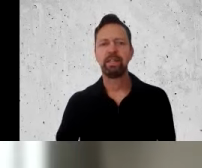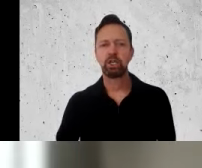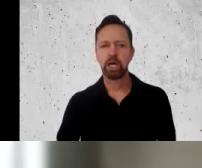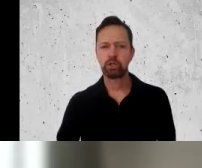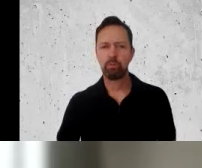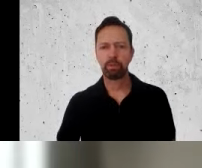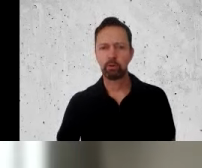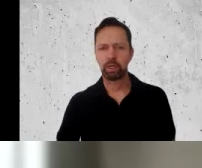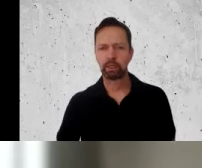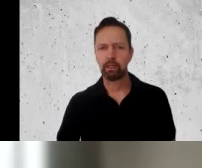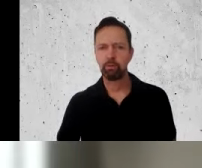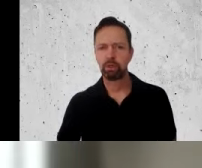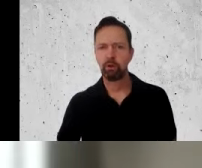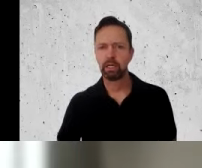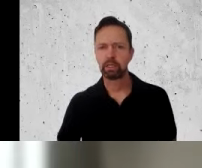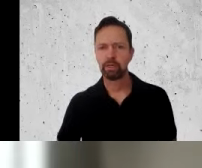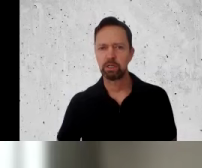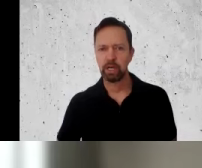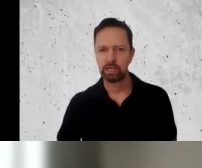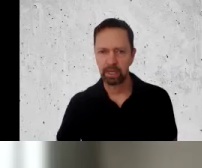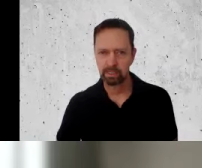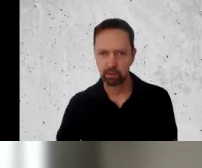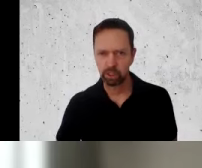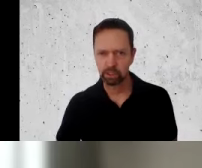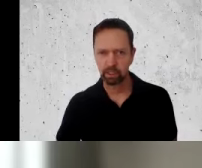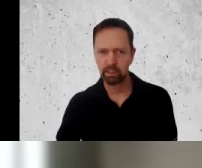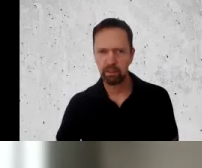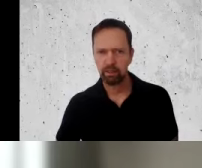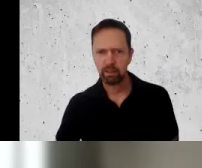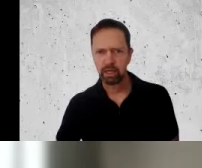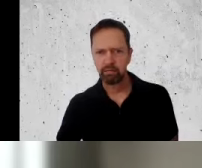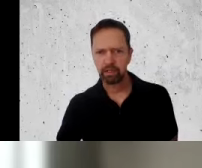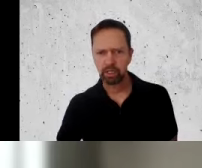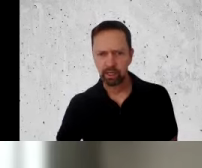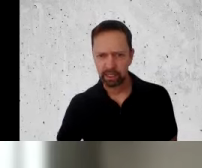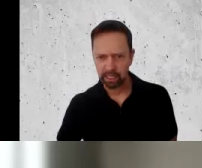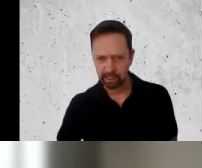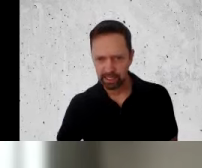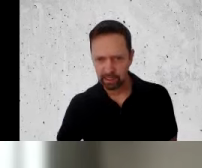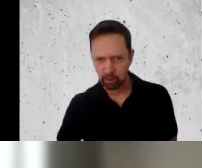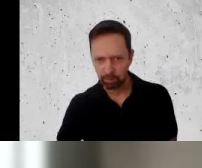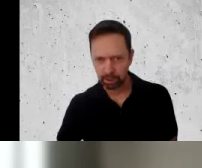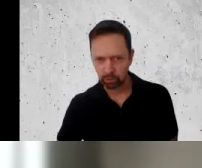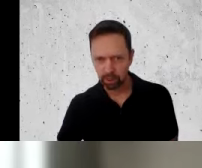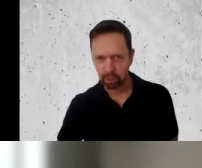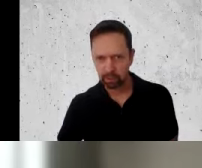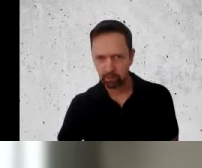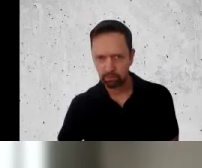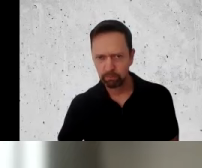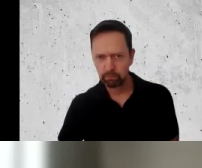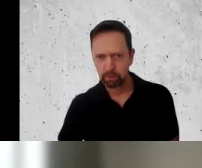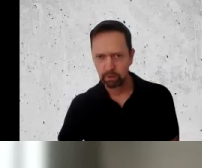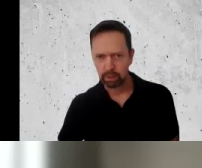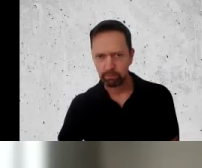Ela vai deixar de comprar no mercado, que é o que ela está fazendo, essa peça 2 aqui. Aqui ela está comprando no